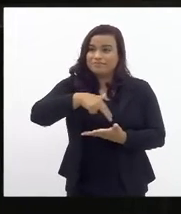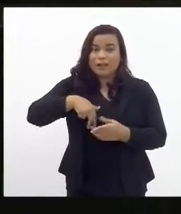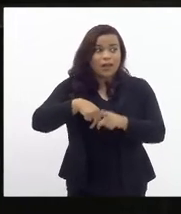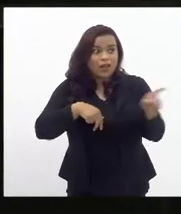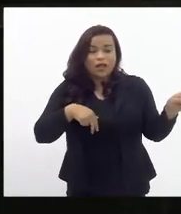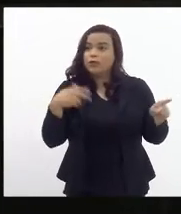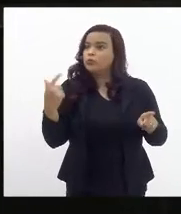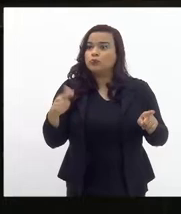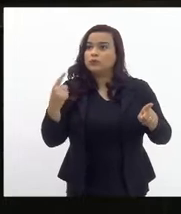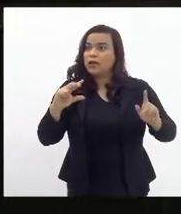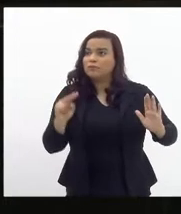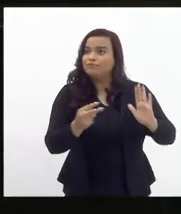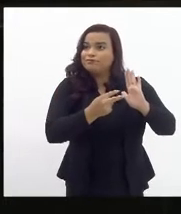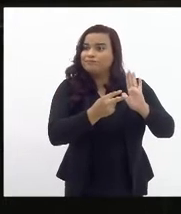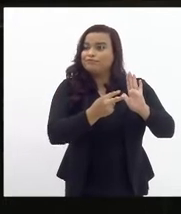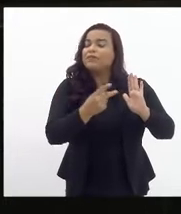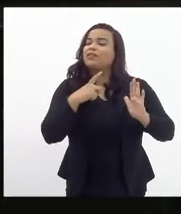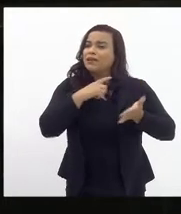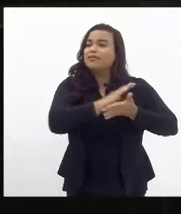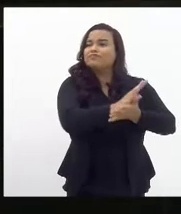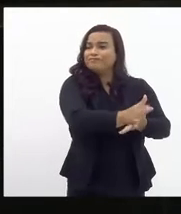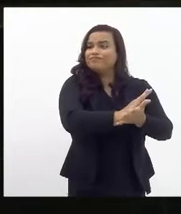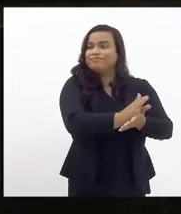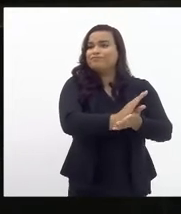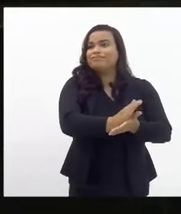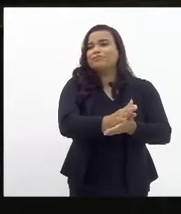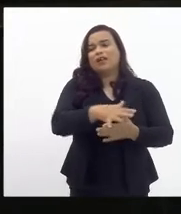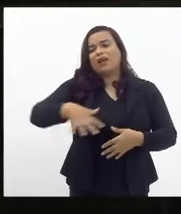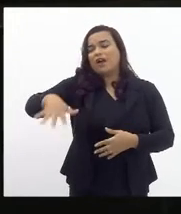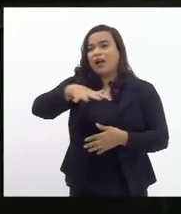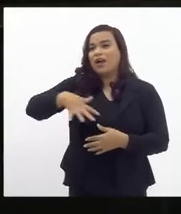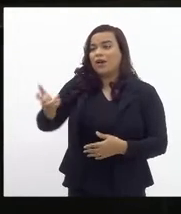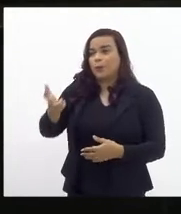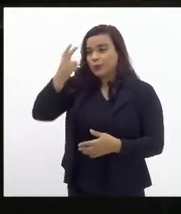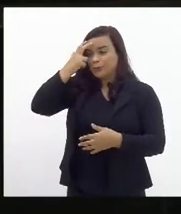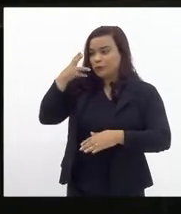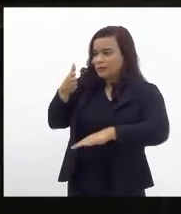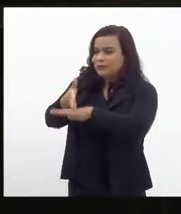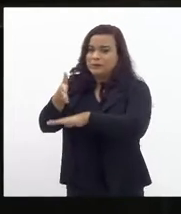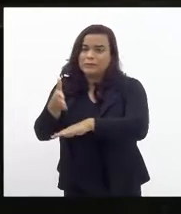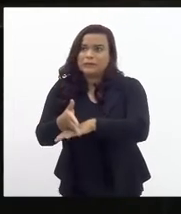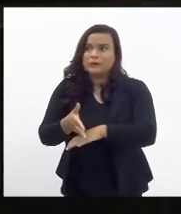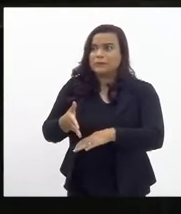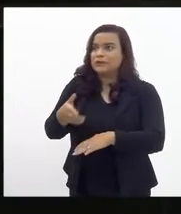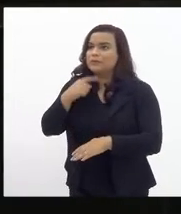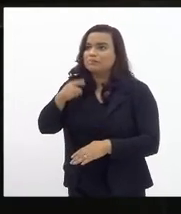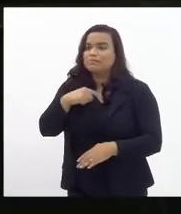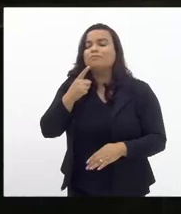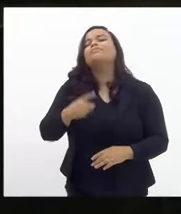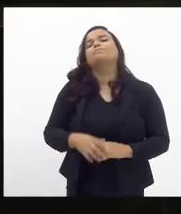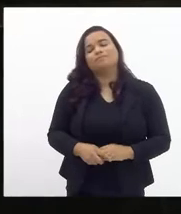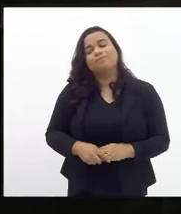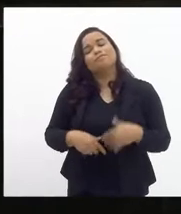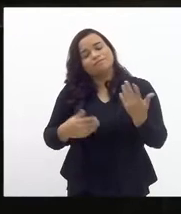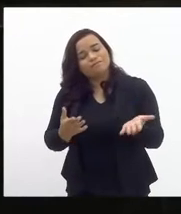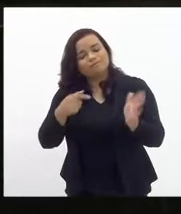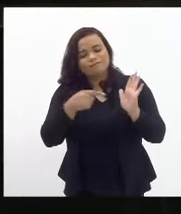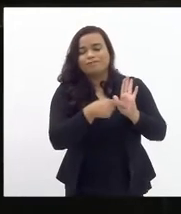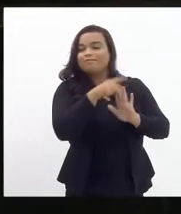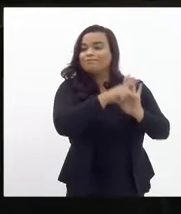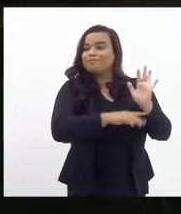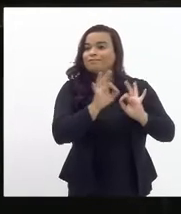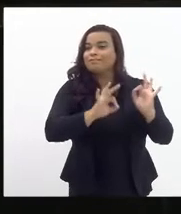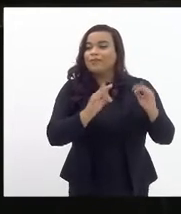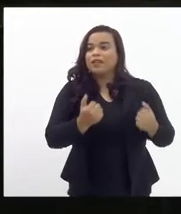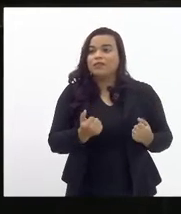sofrem preconceitos a acessar espaços da cultura. Então, esse reconhecimento é também uma ferramenta, uma identidade